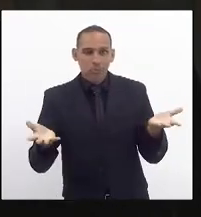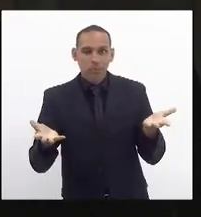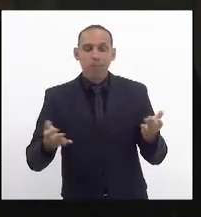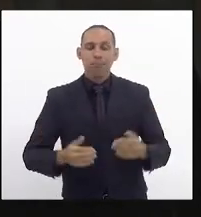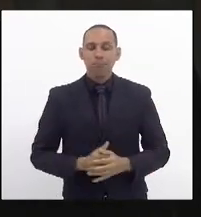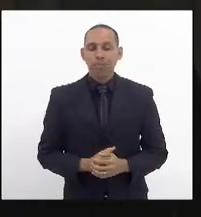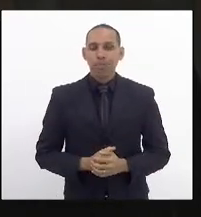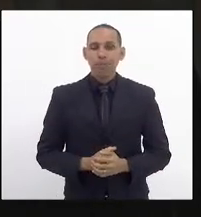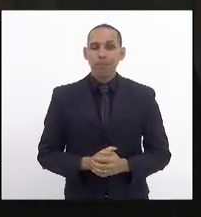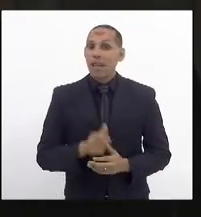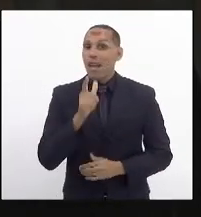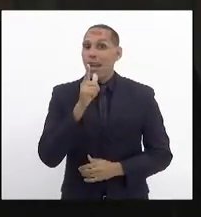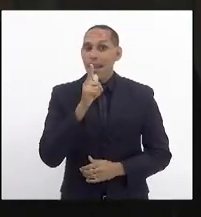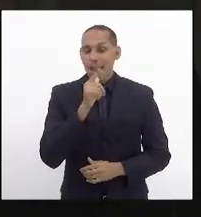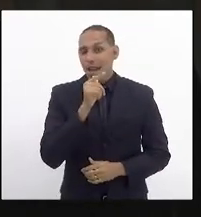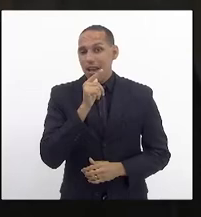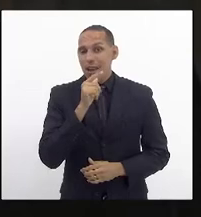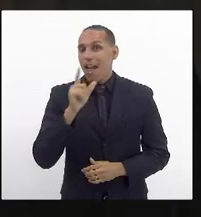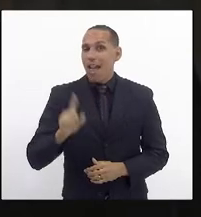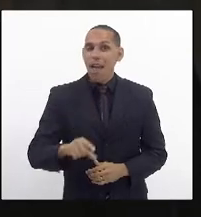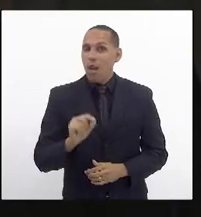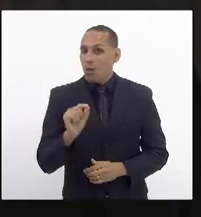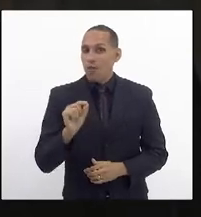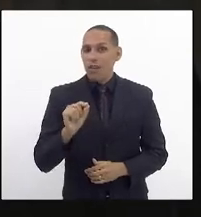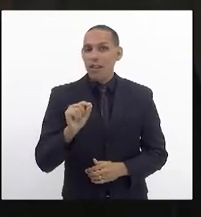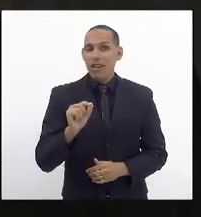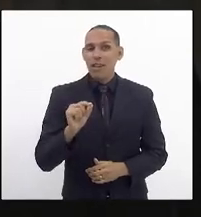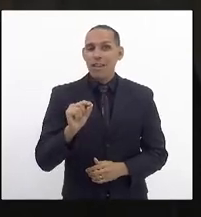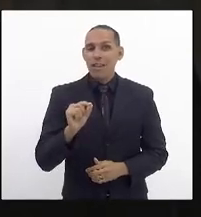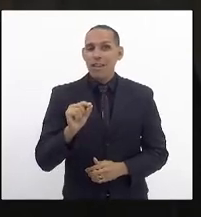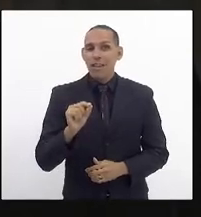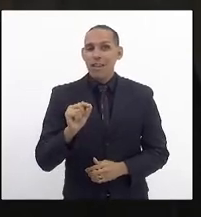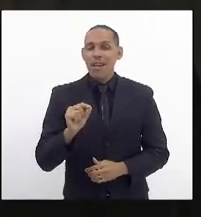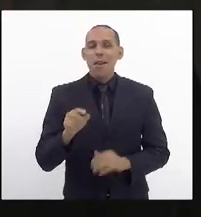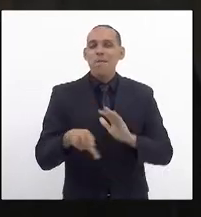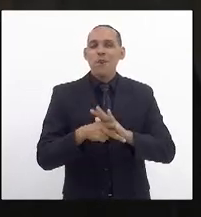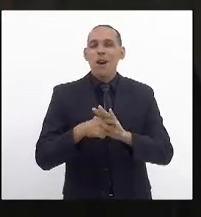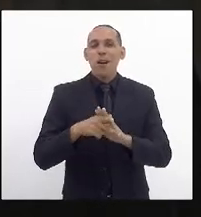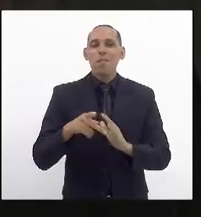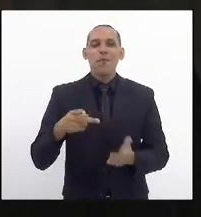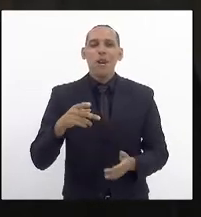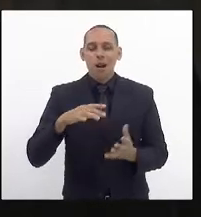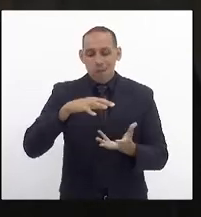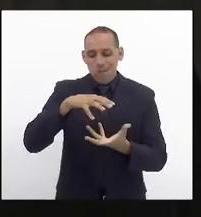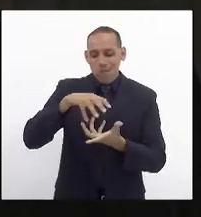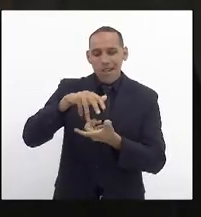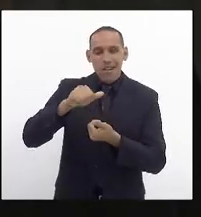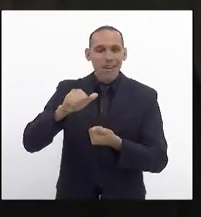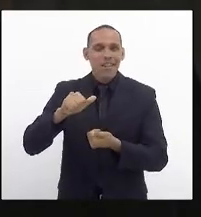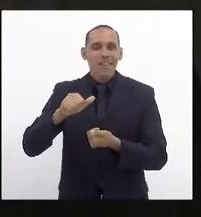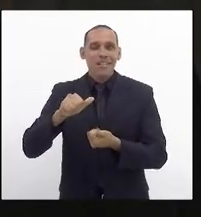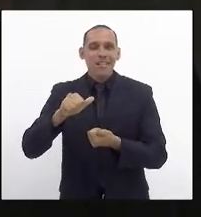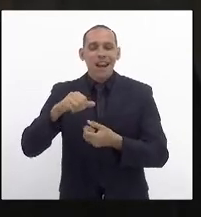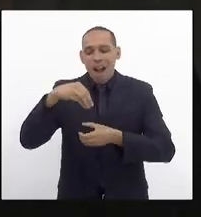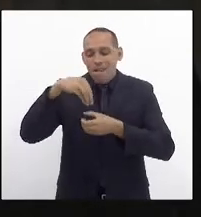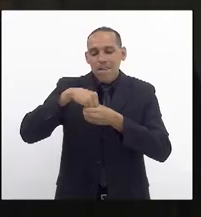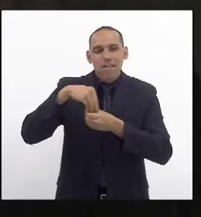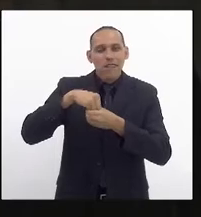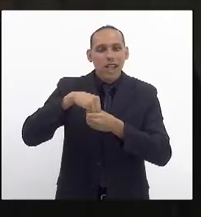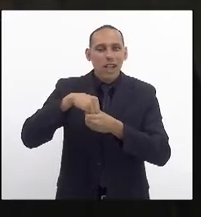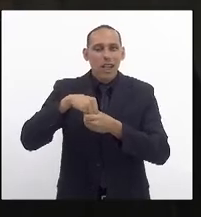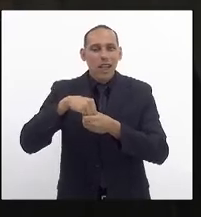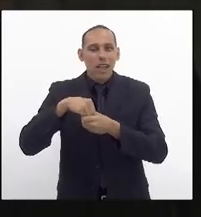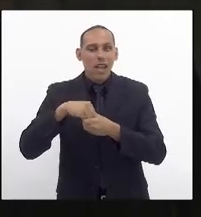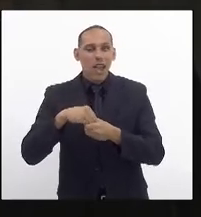a água é a seiva do nosso planeta e é mesmo os recursos naturais de transformação